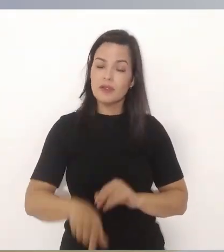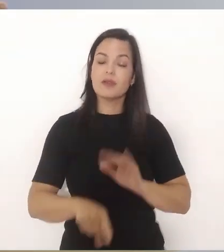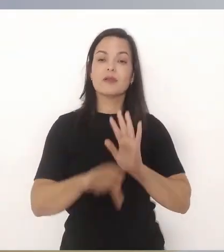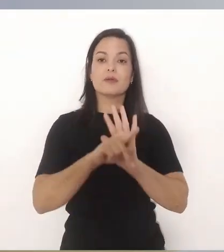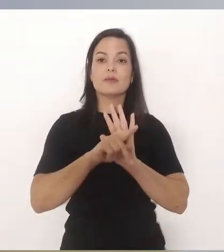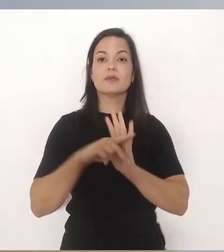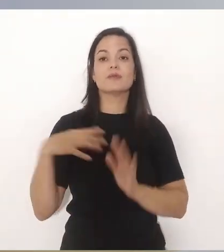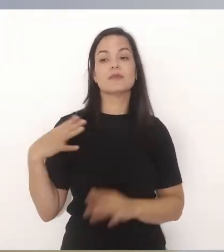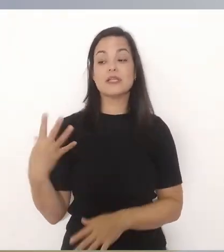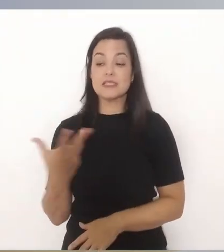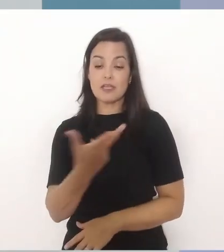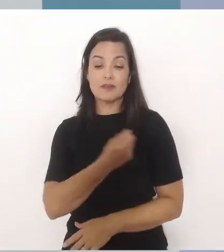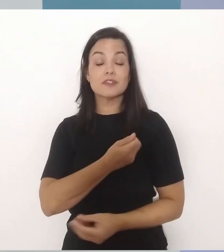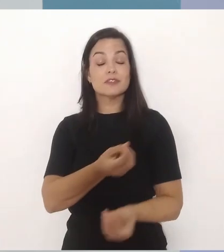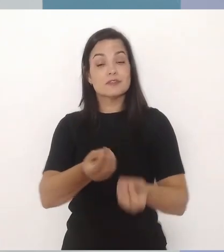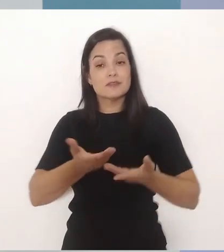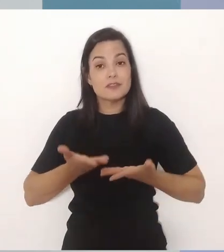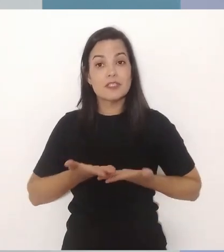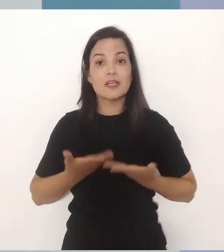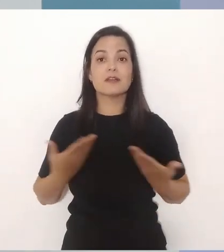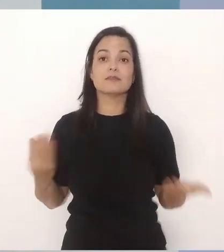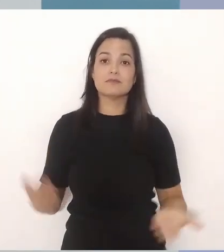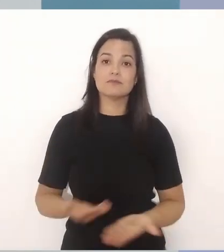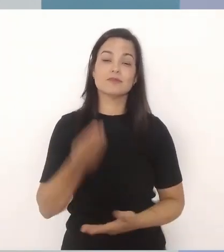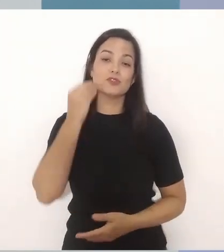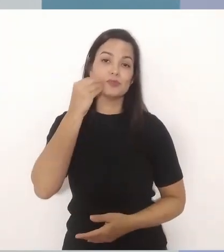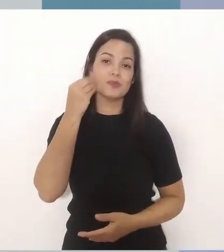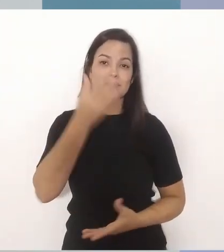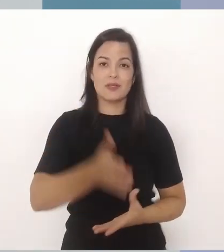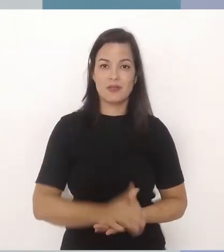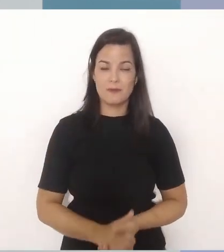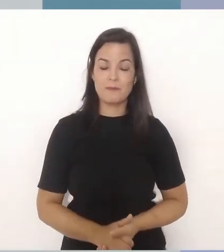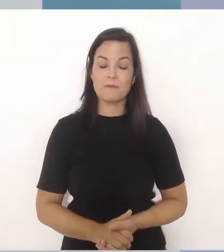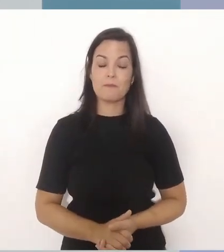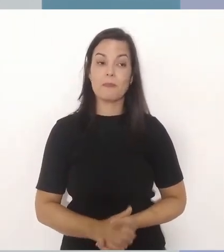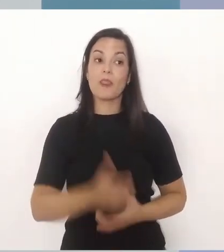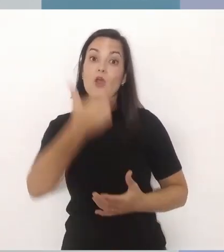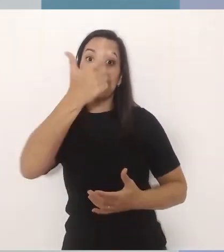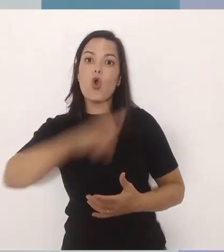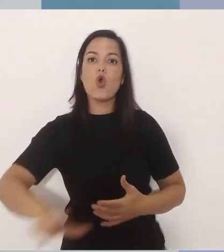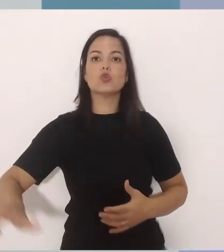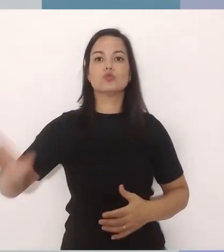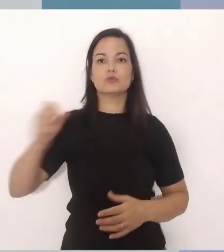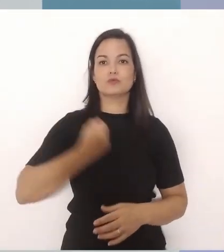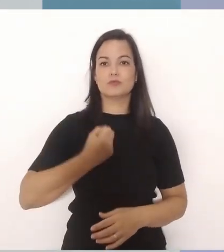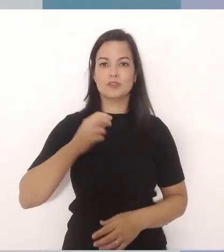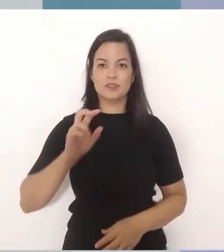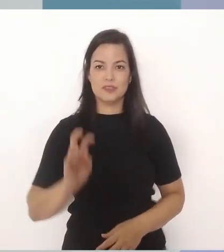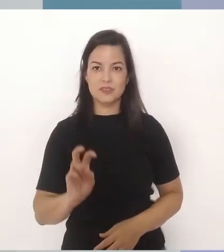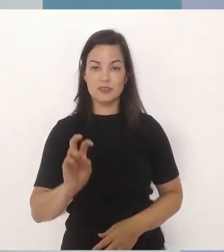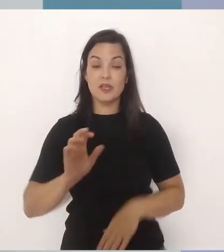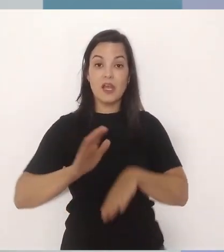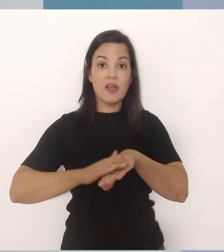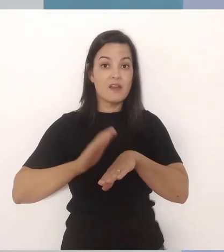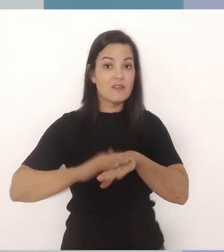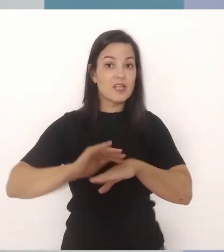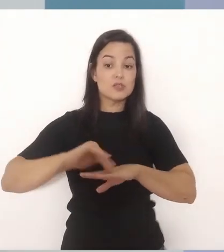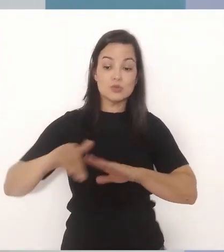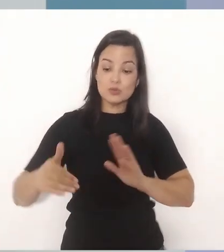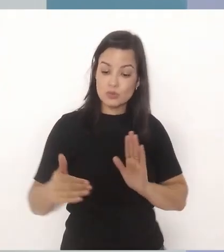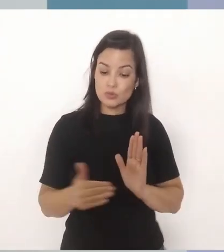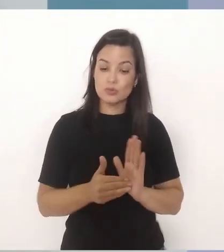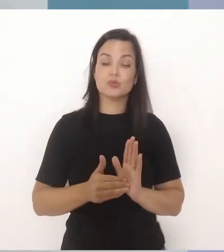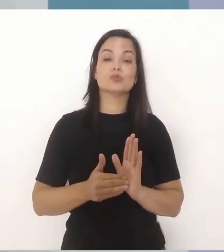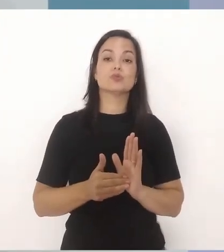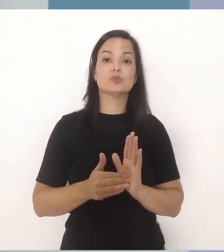decorrência da nossa salvação. A próxima, fazendo tudo para preservar a unidade do